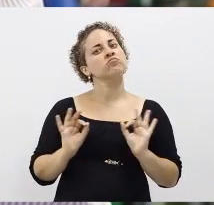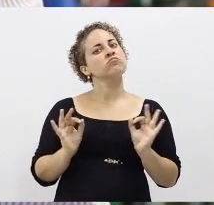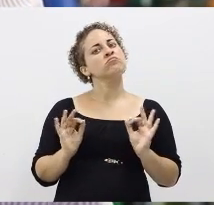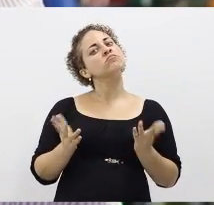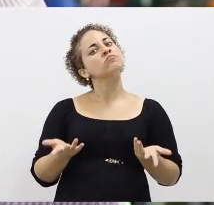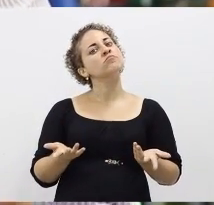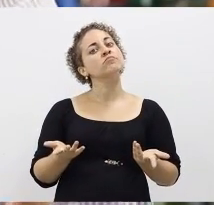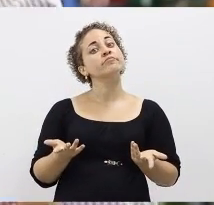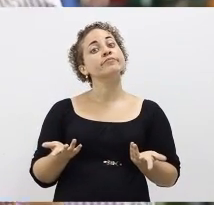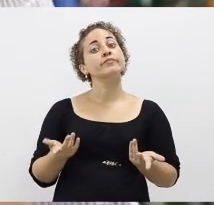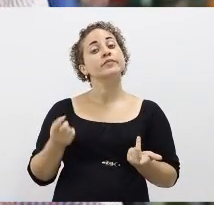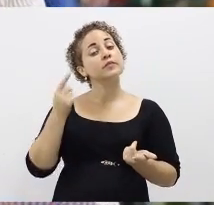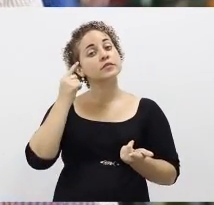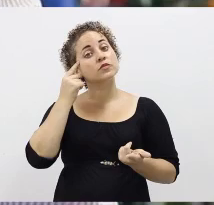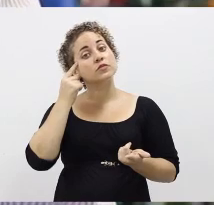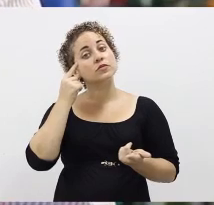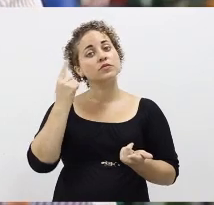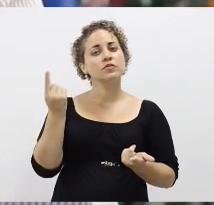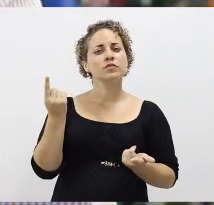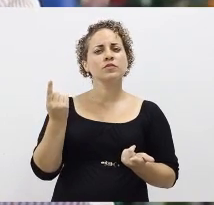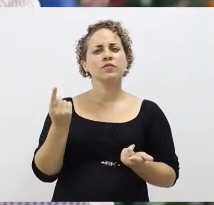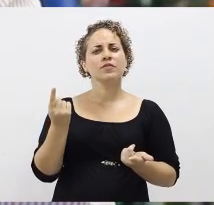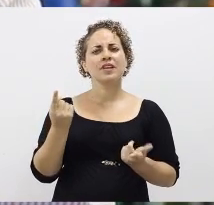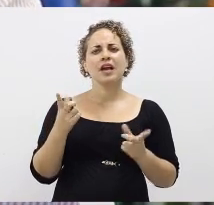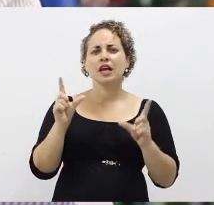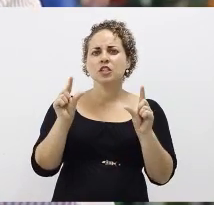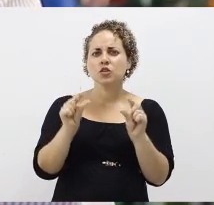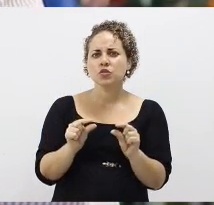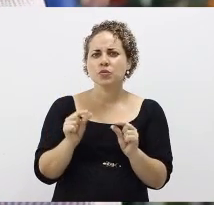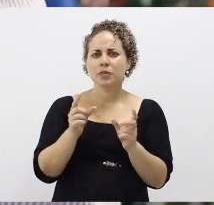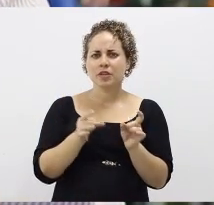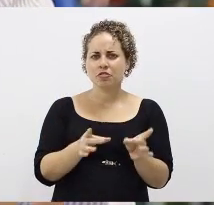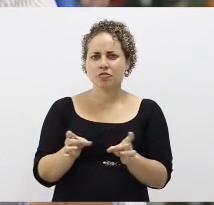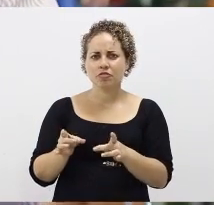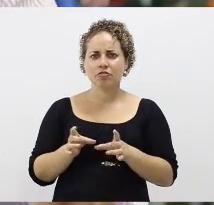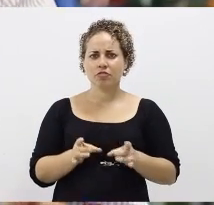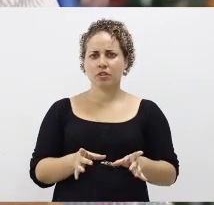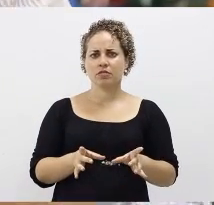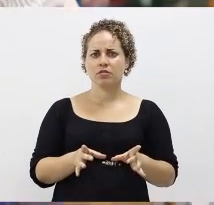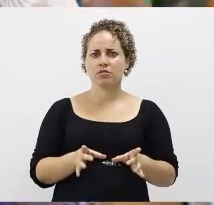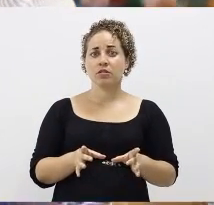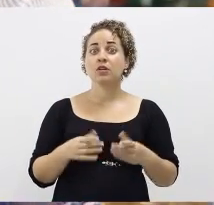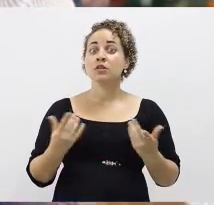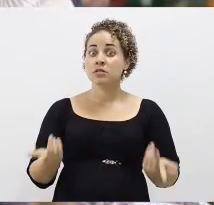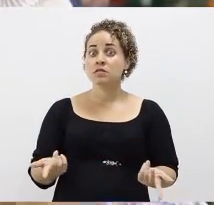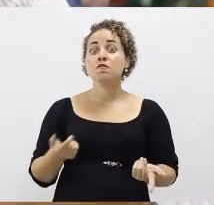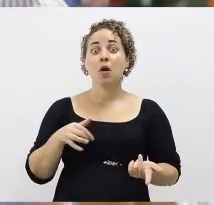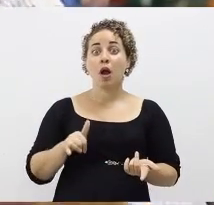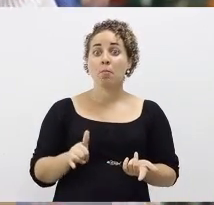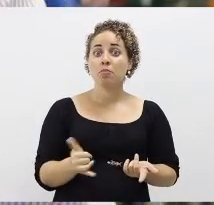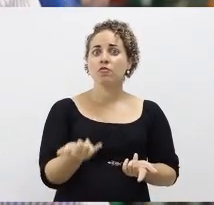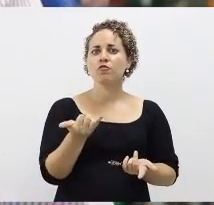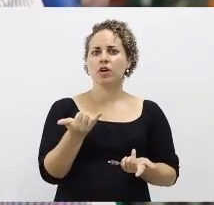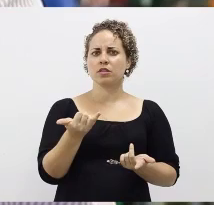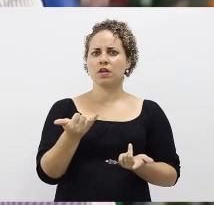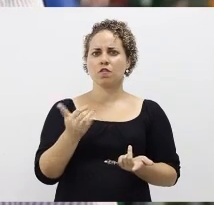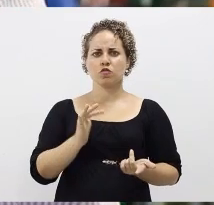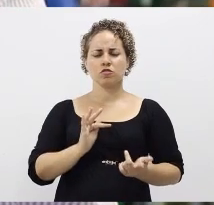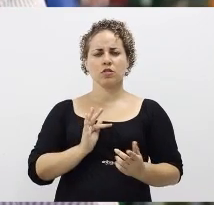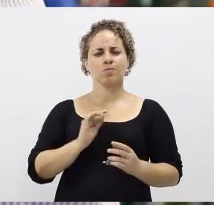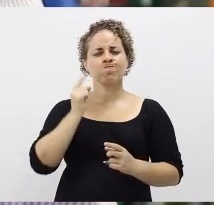seja, lucros declinantes, redução nas vendas. Não. Um problema pode ser uma oportunidade de